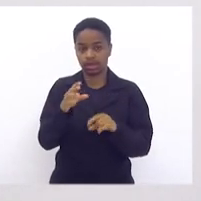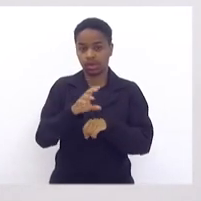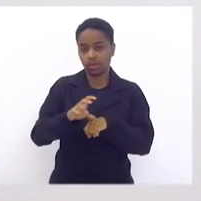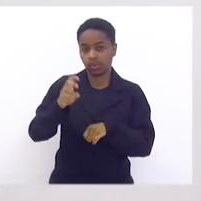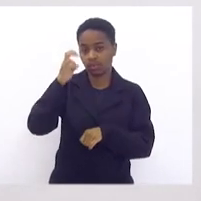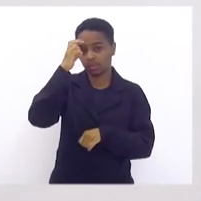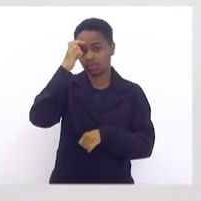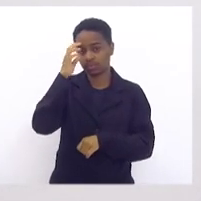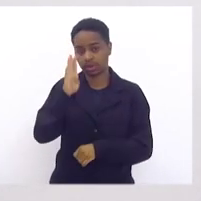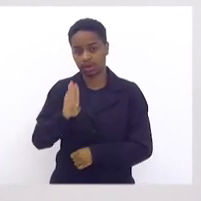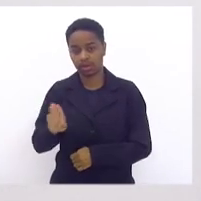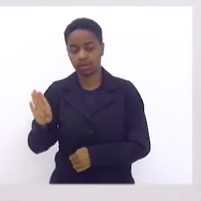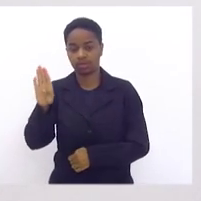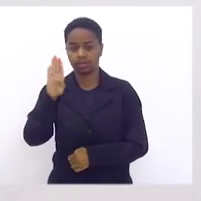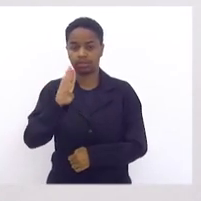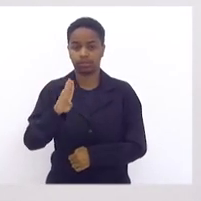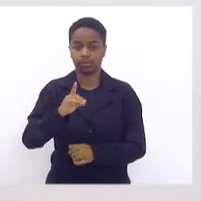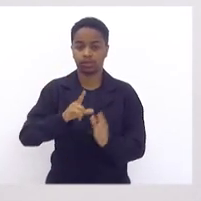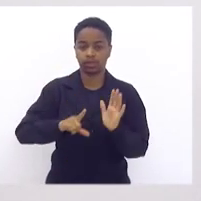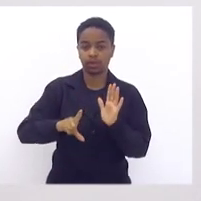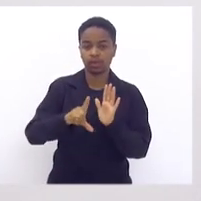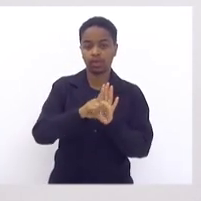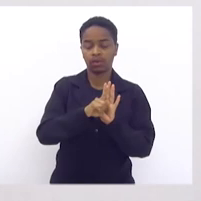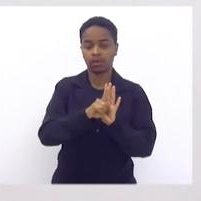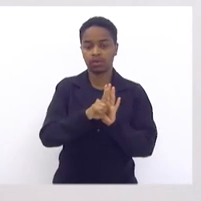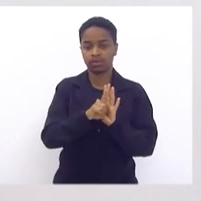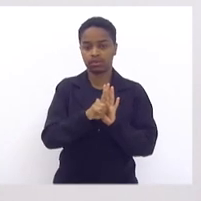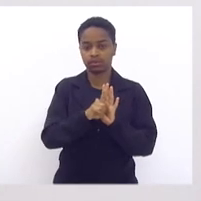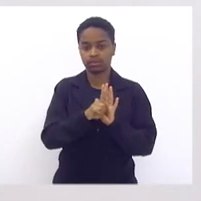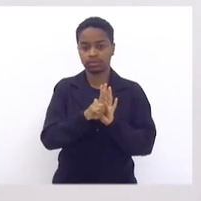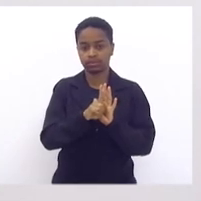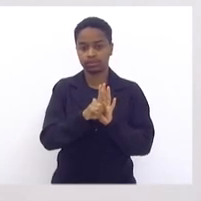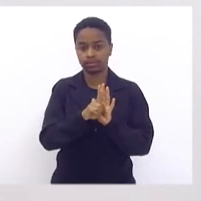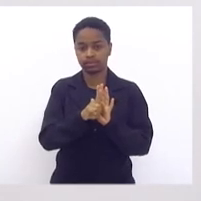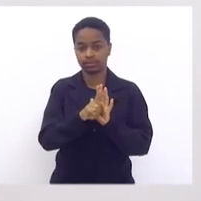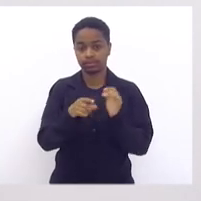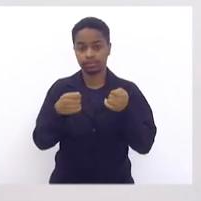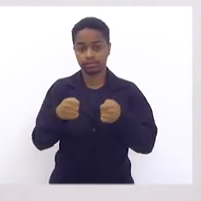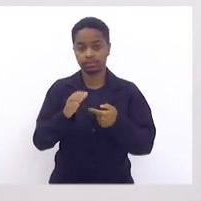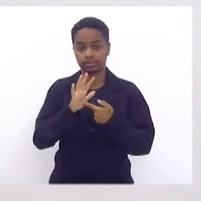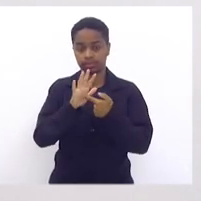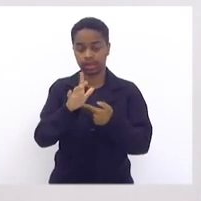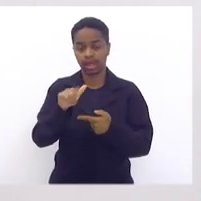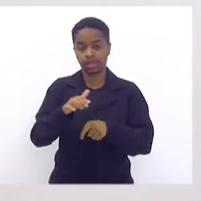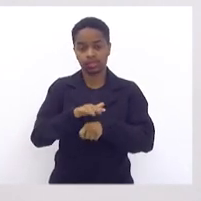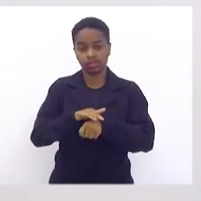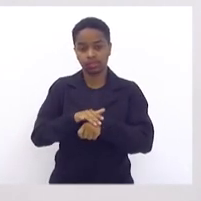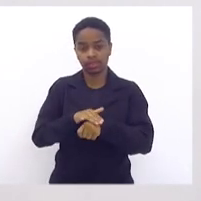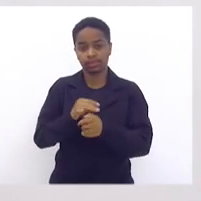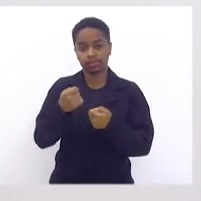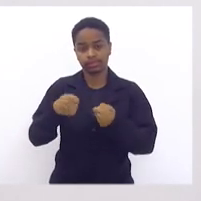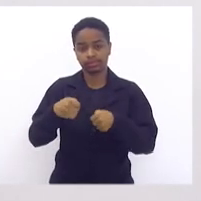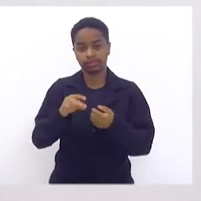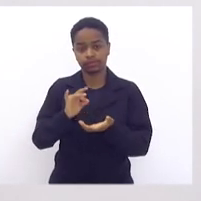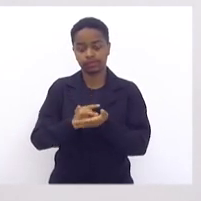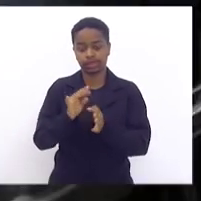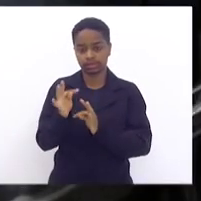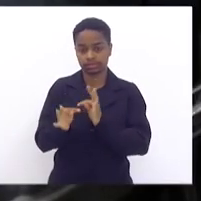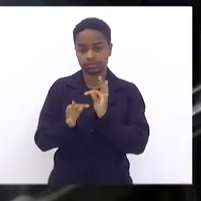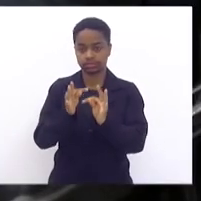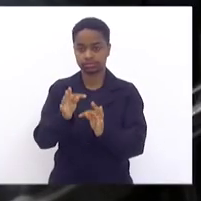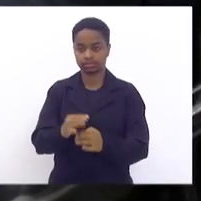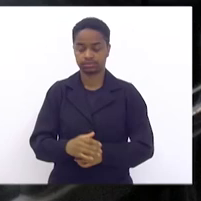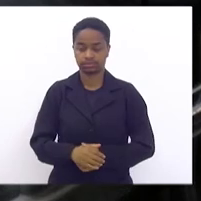cultural, biológico, legal, que isso é uma doença que precisa ser tratada.